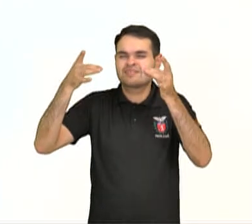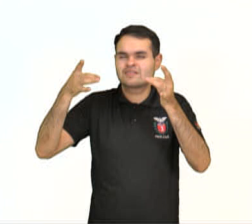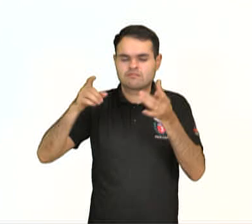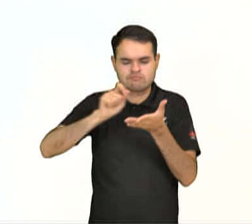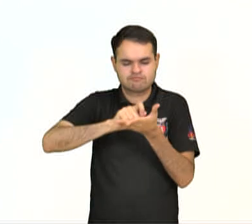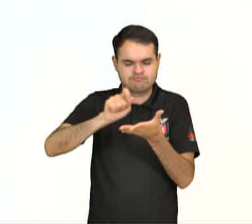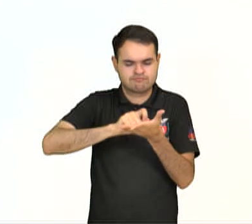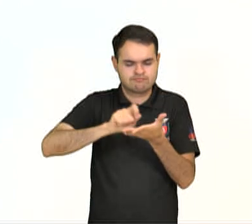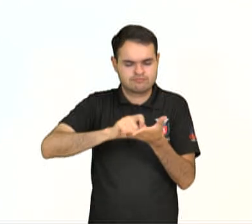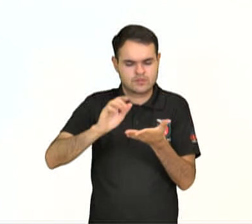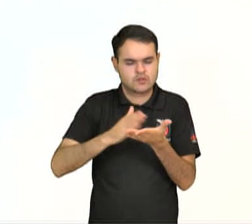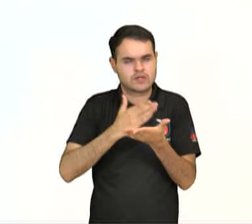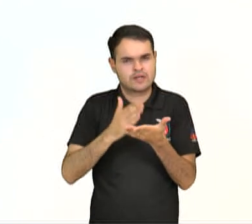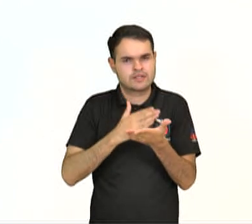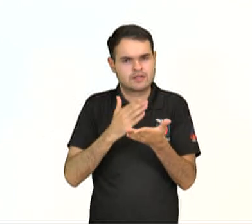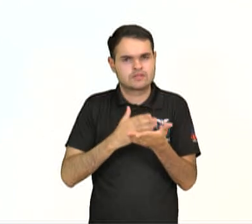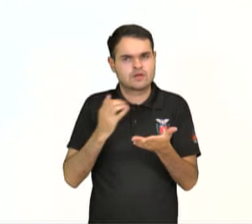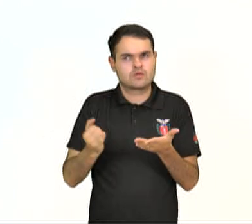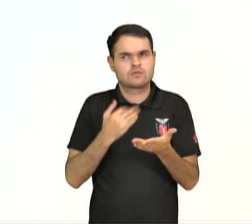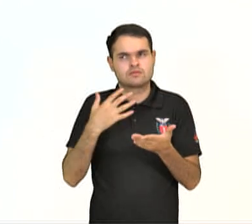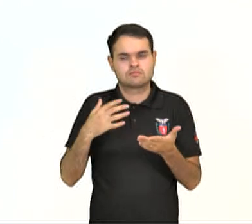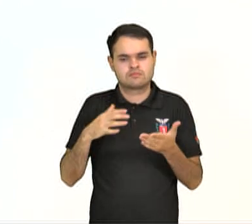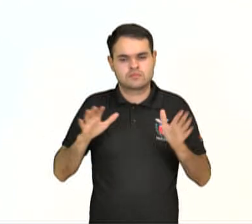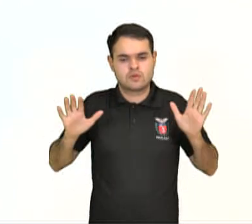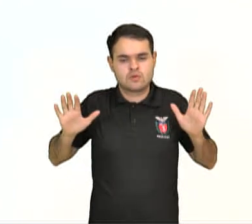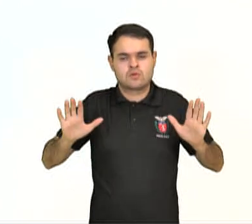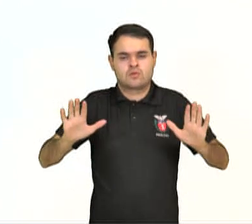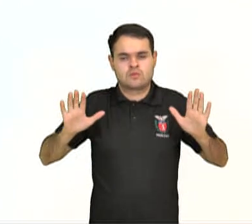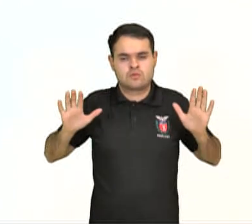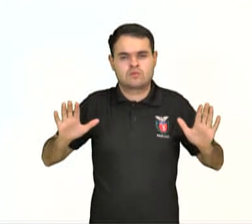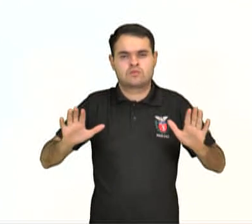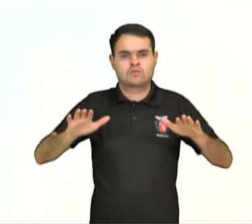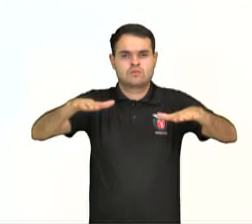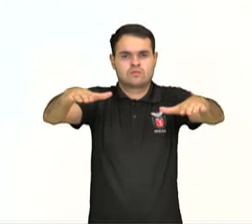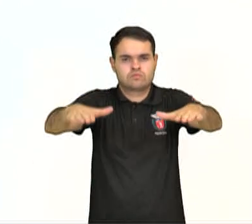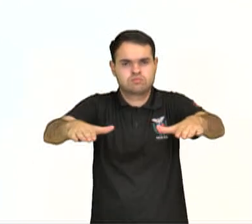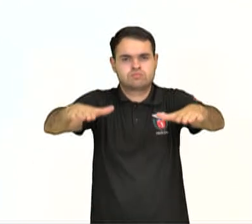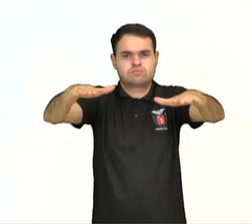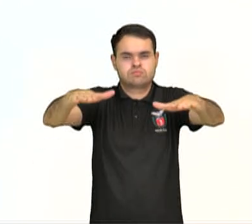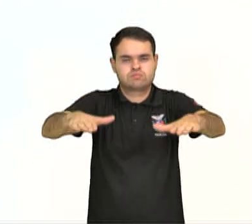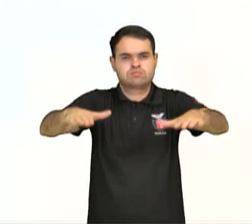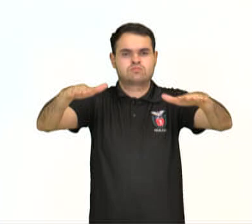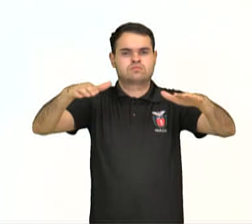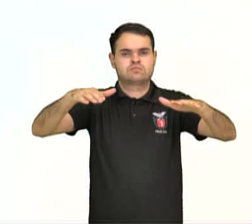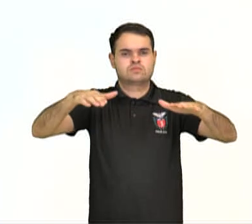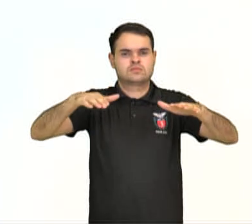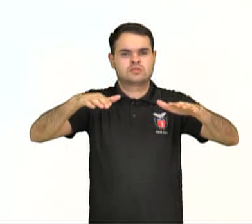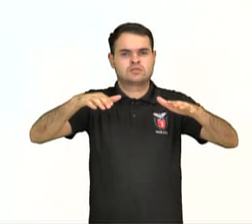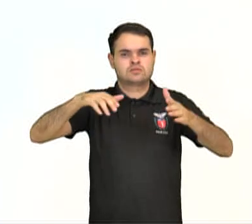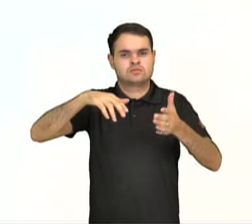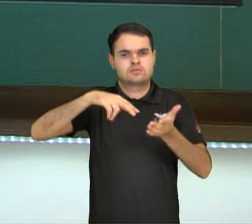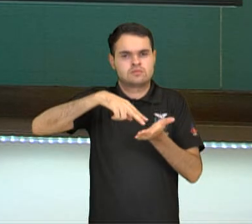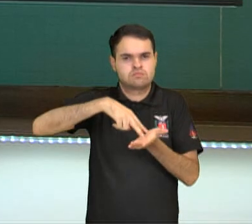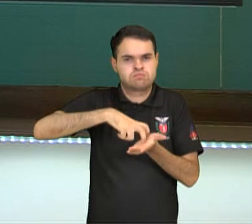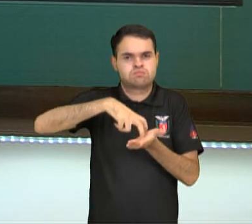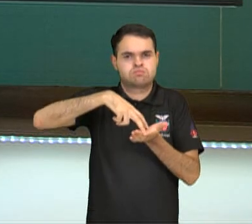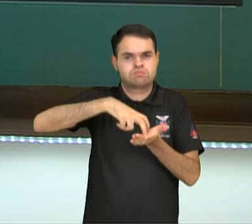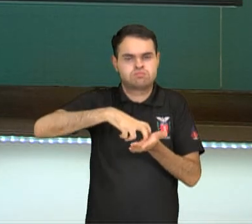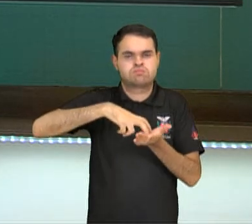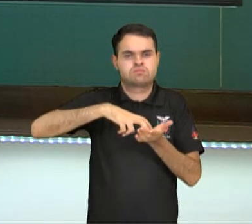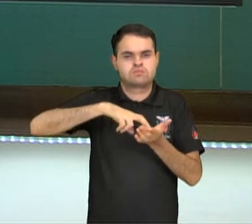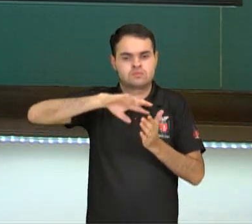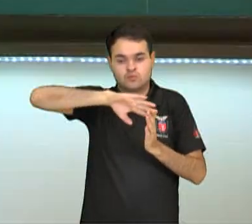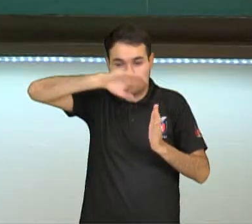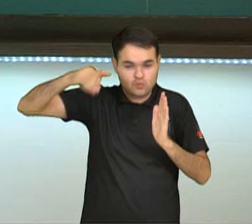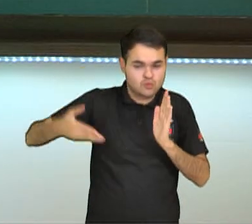seu caderno algumas sensações que você está sentindo depois de toda essa sequência,